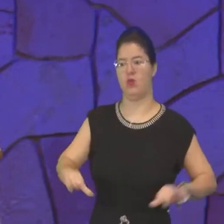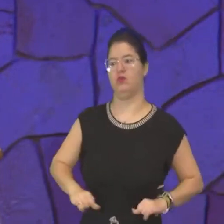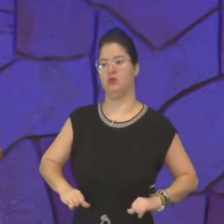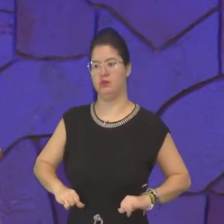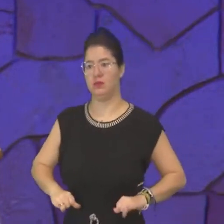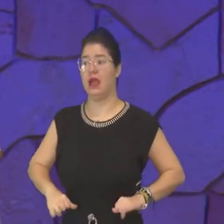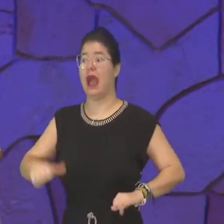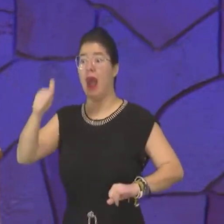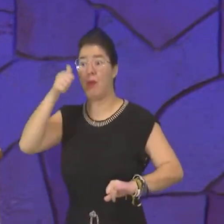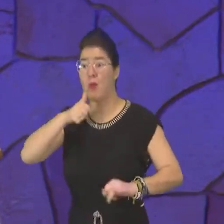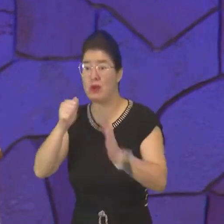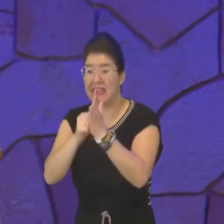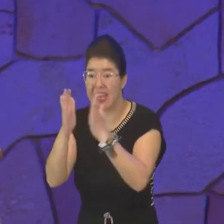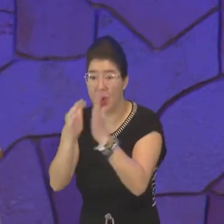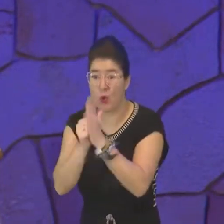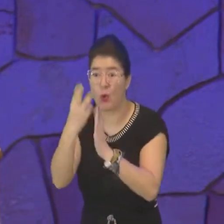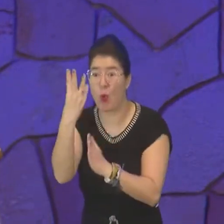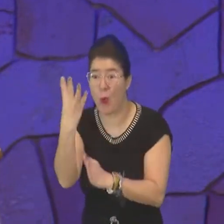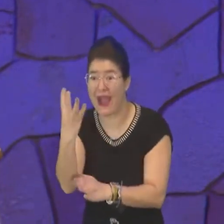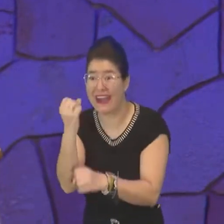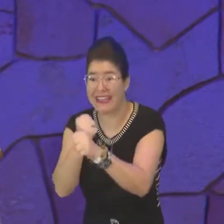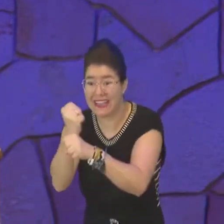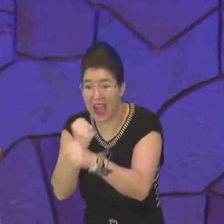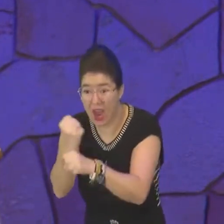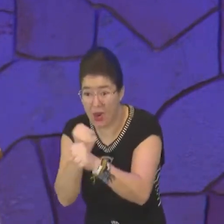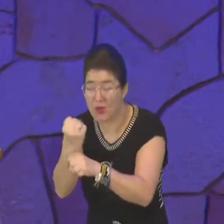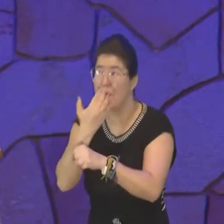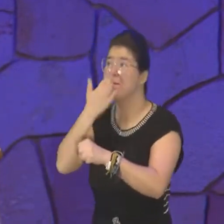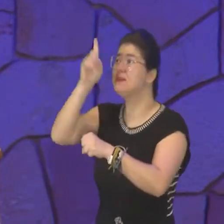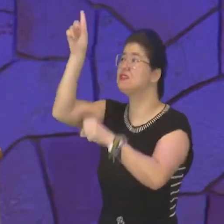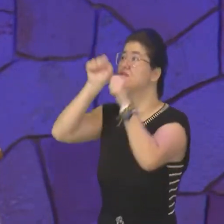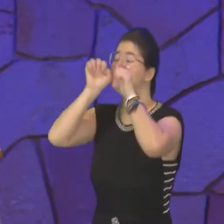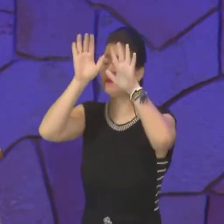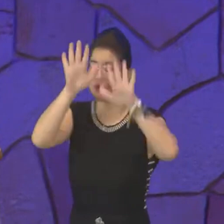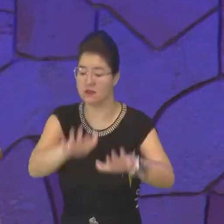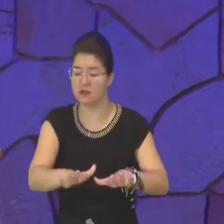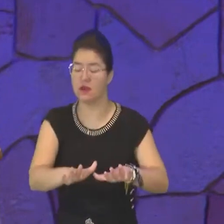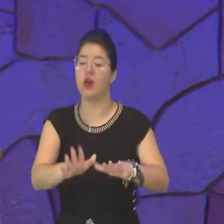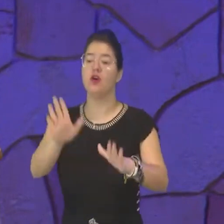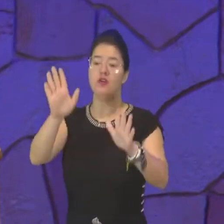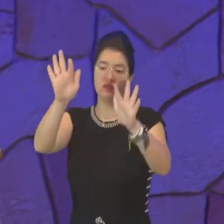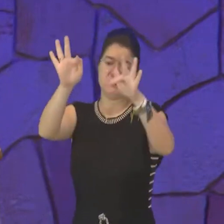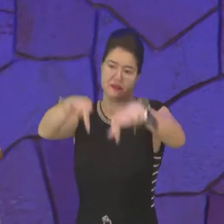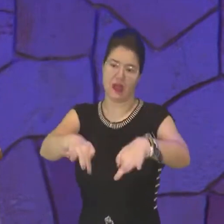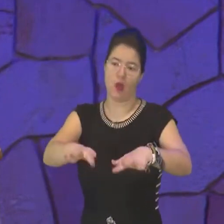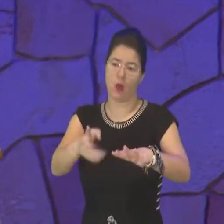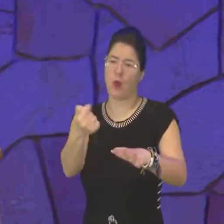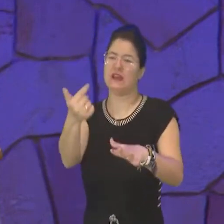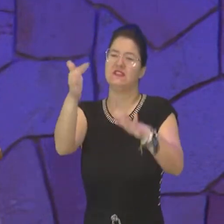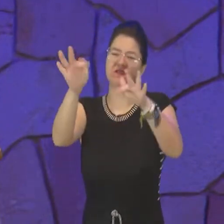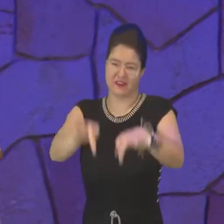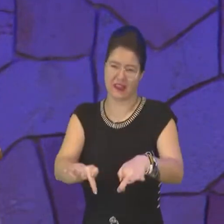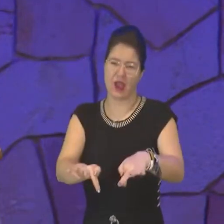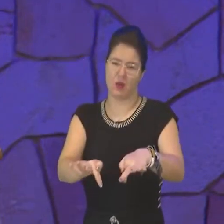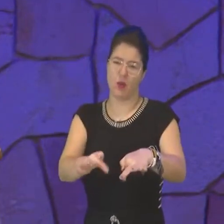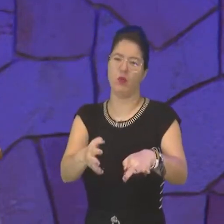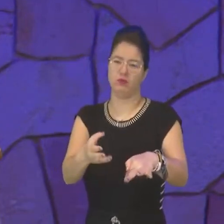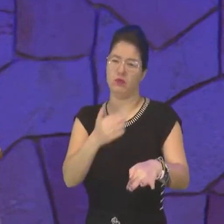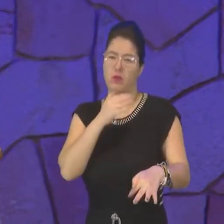e ela orou 40 anos incessantemente, no final da vida ele se converteu. Deus teve